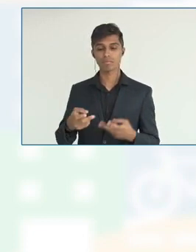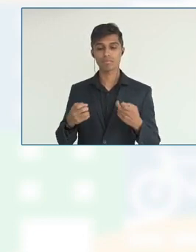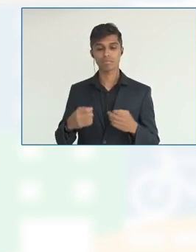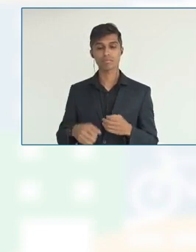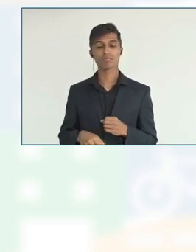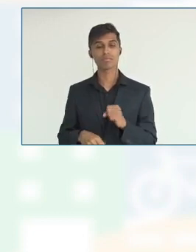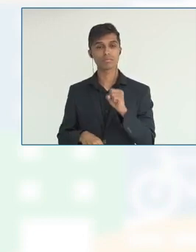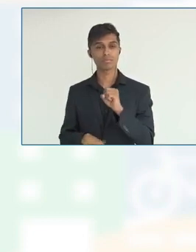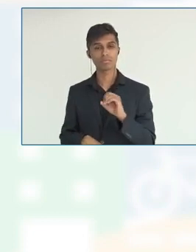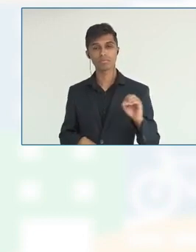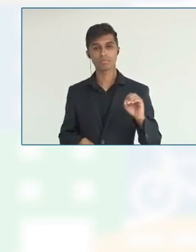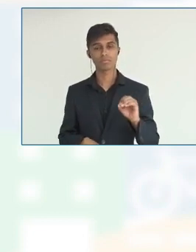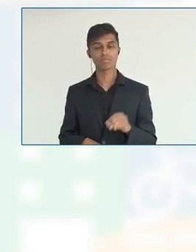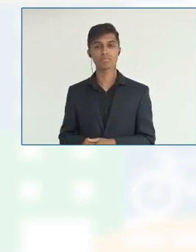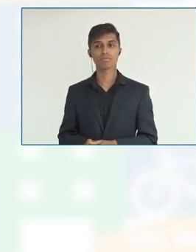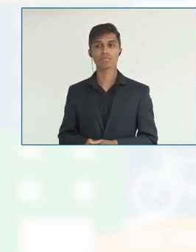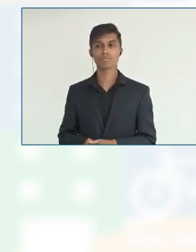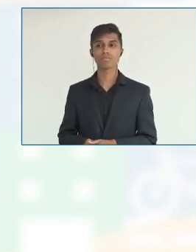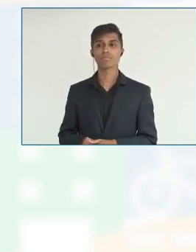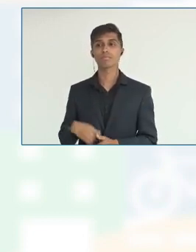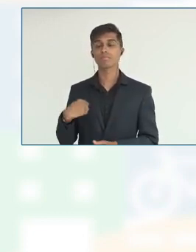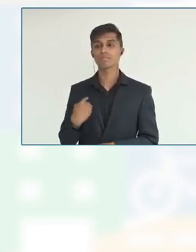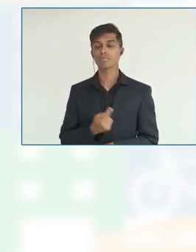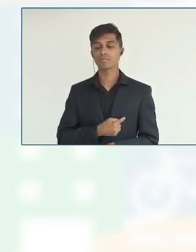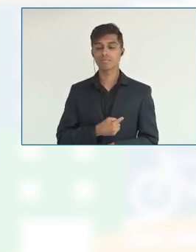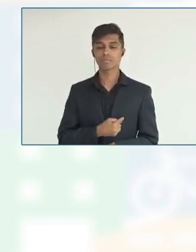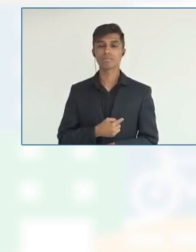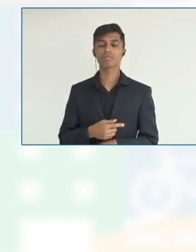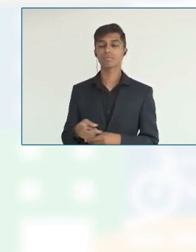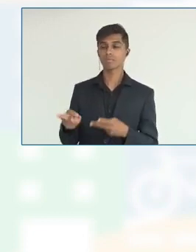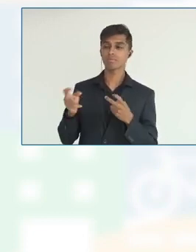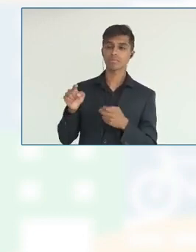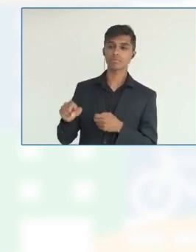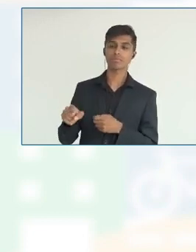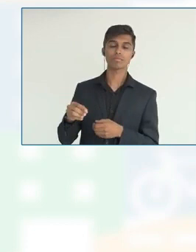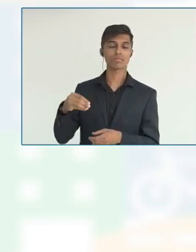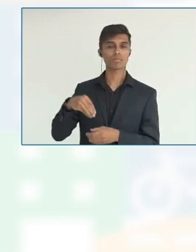perdão, quando a gente observa esse impacto no estado de São Paulo,